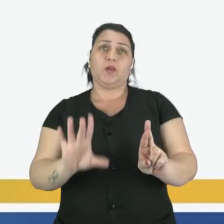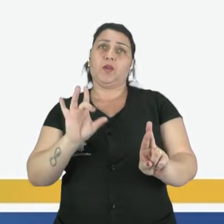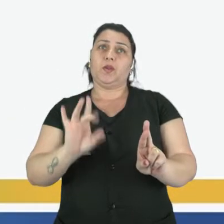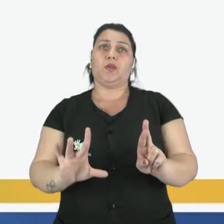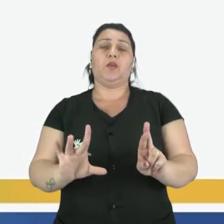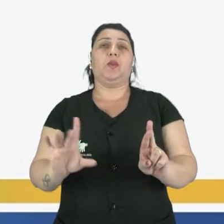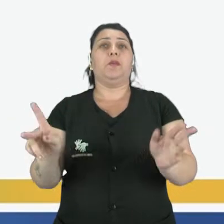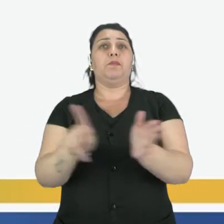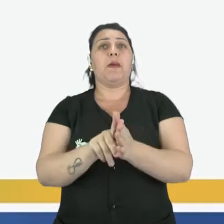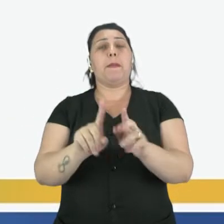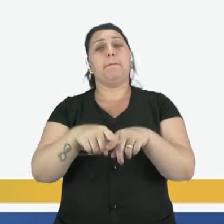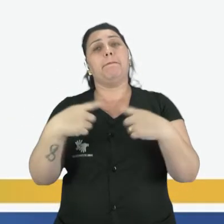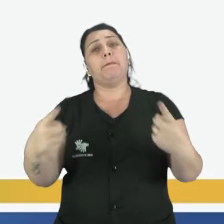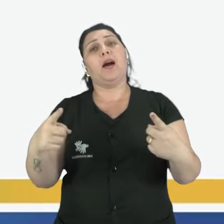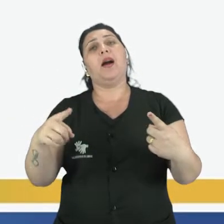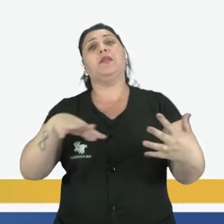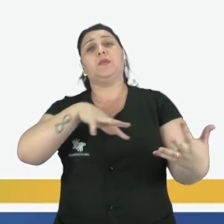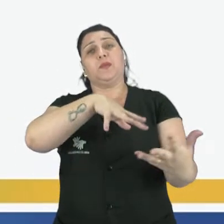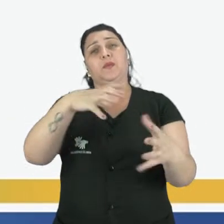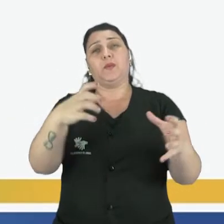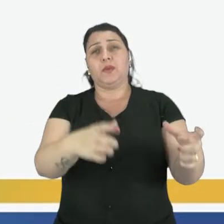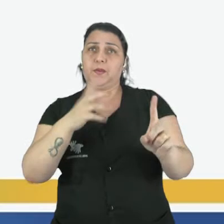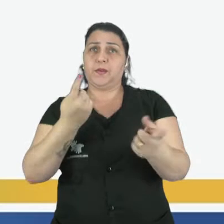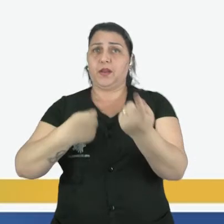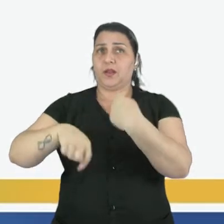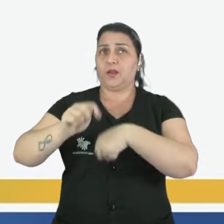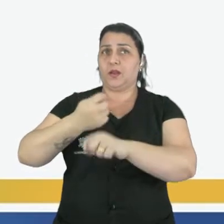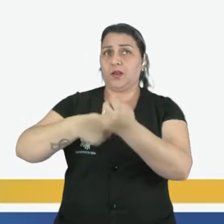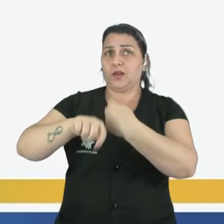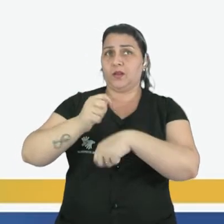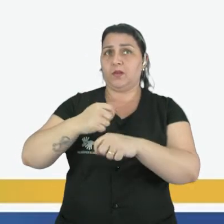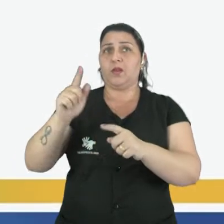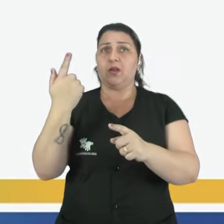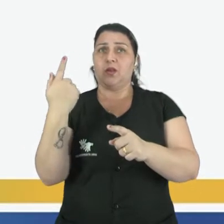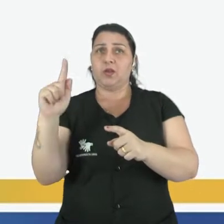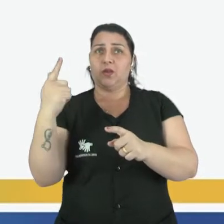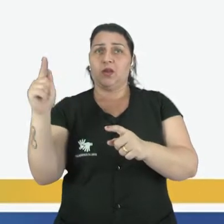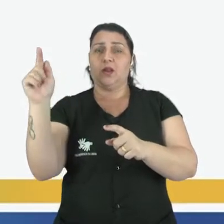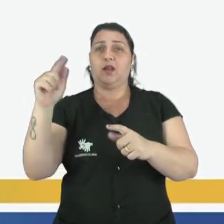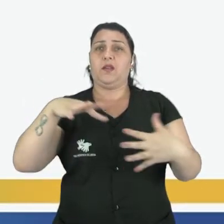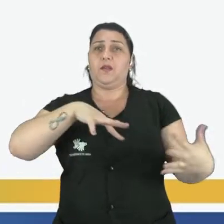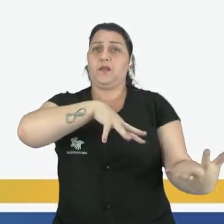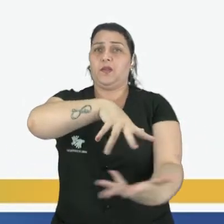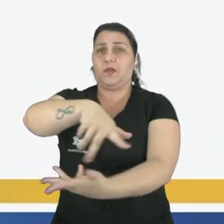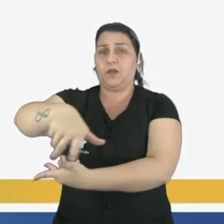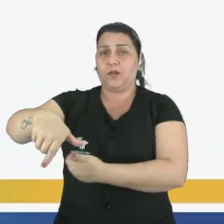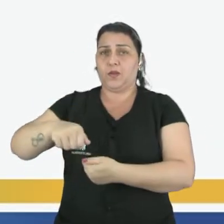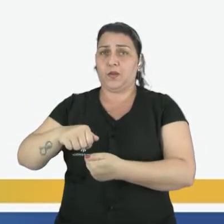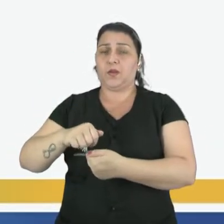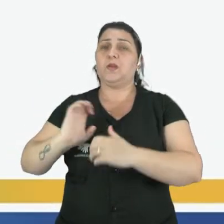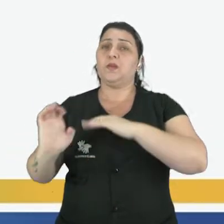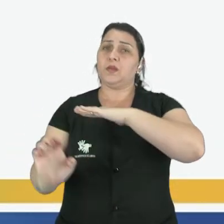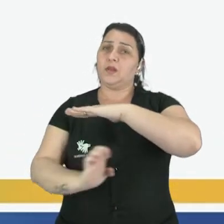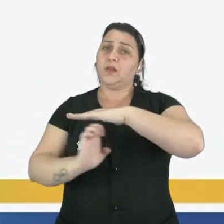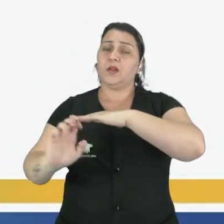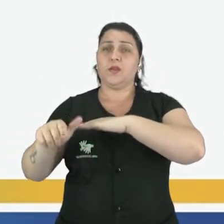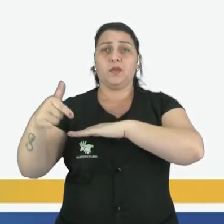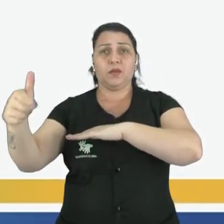municípios independentes, que juntas são denominadas de área ou região metropolitana. Essas regiões